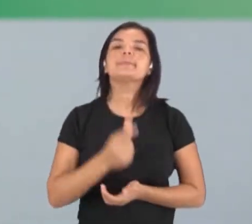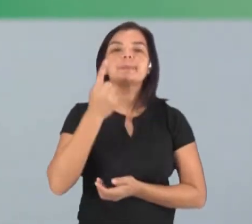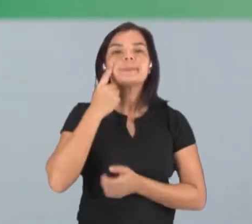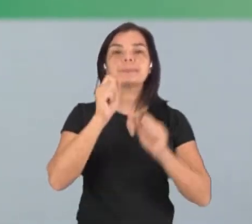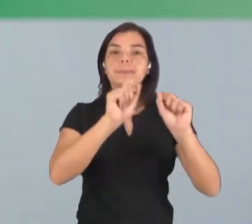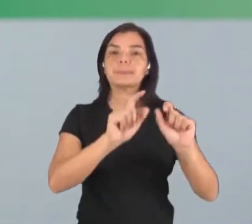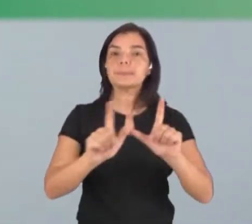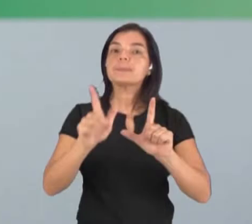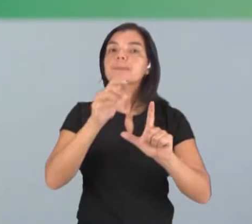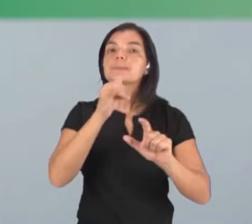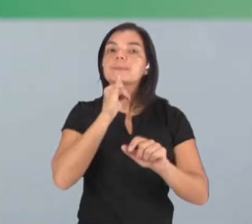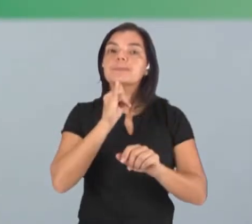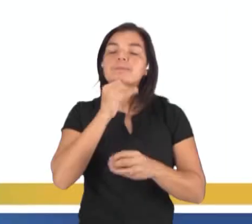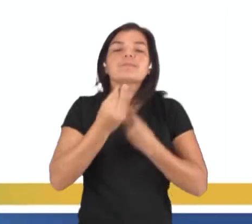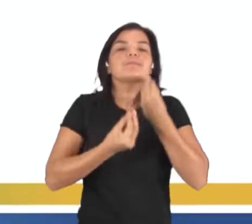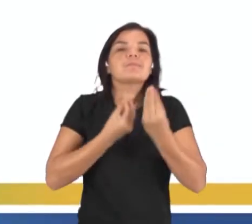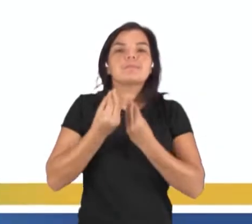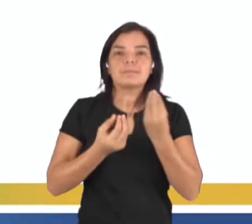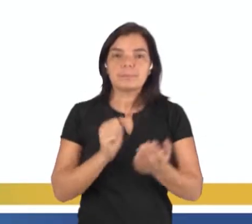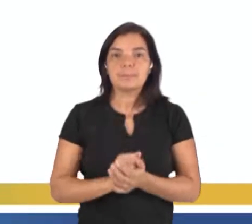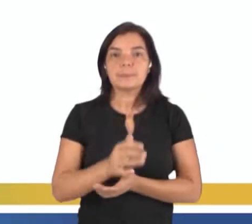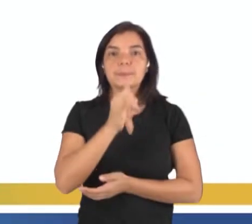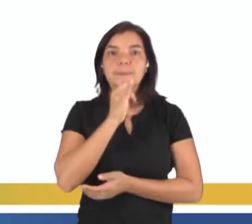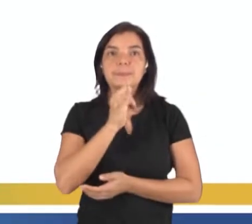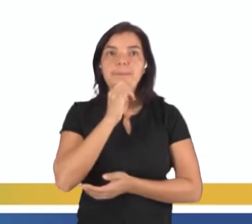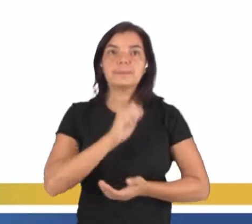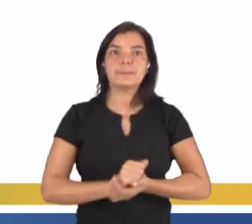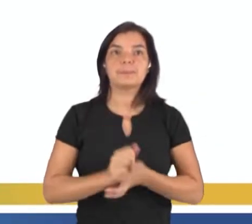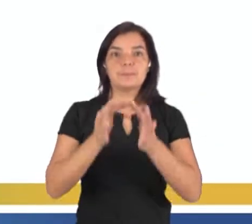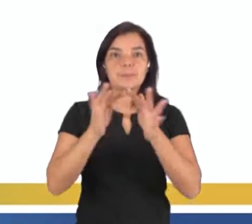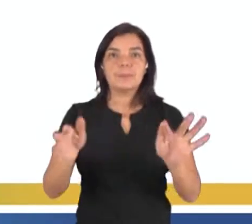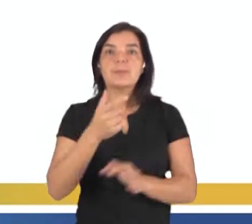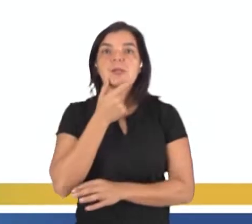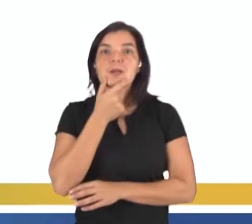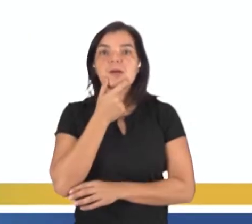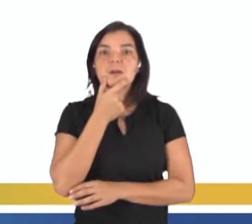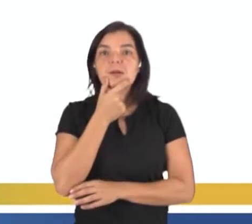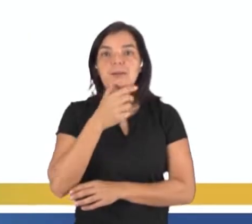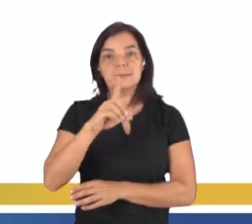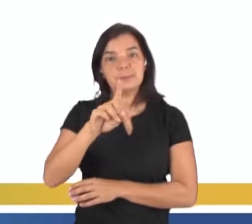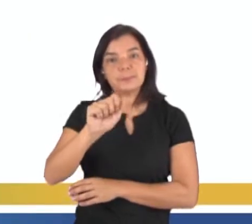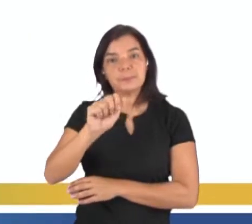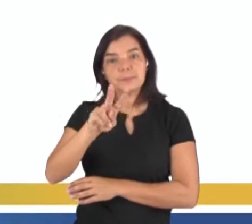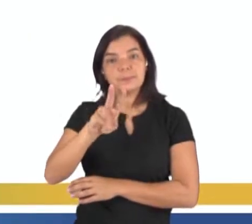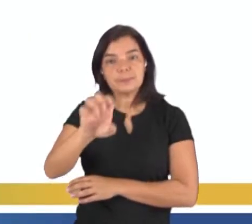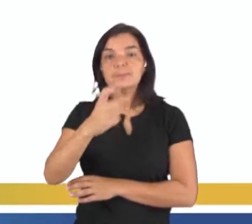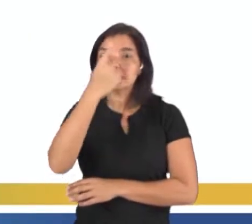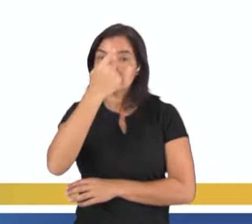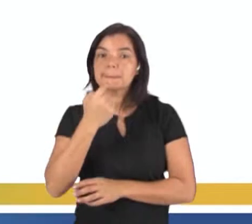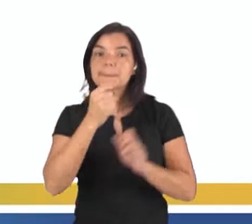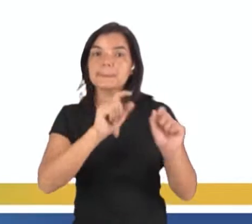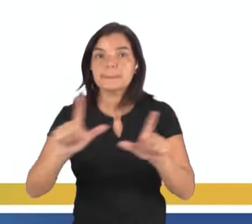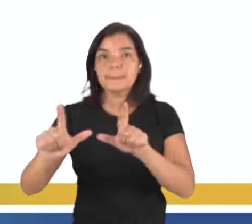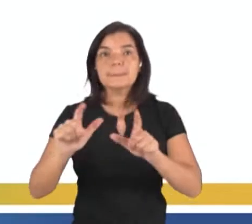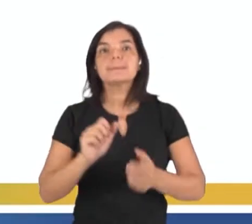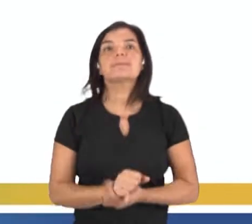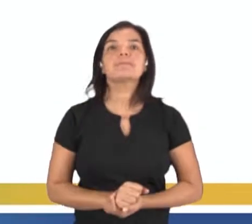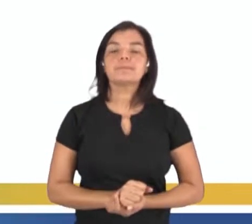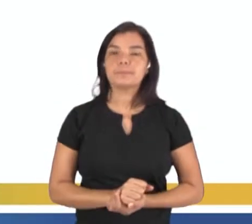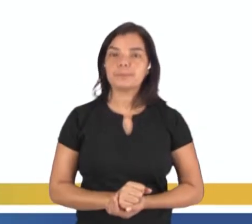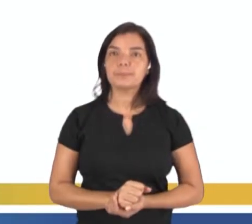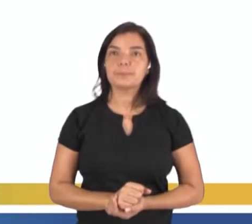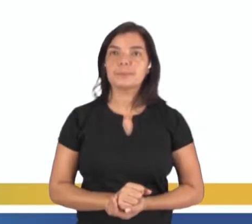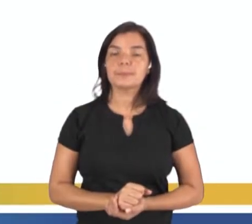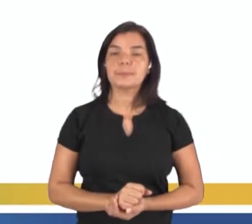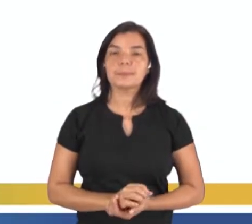ver um exemplo para ver como é que fica isso aí. Então, o exemplo é Dave, que é o menininho aí da imagem. Dave